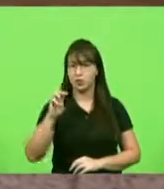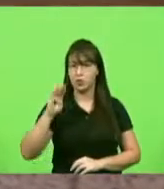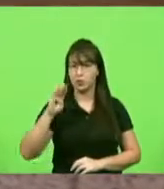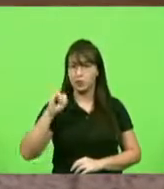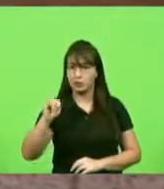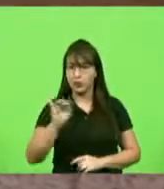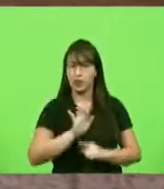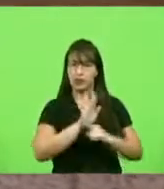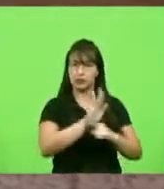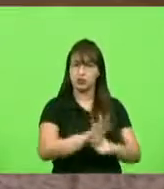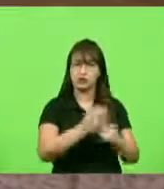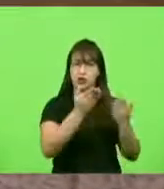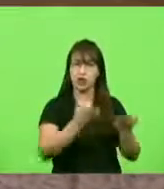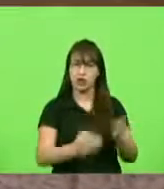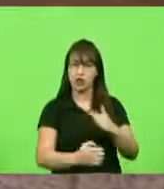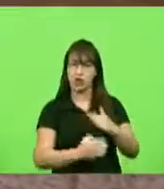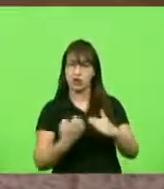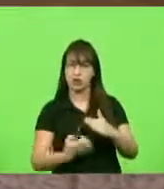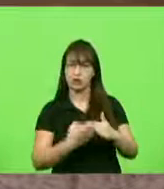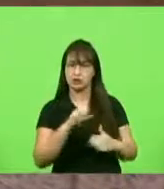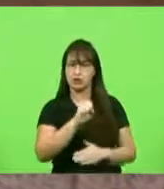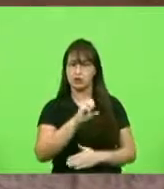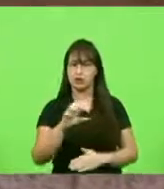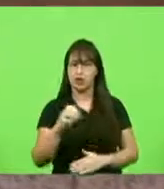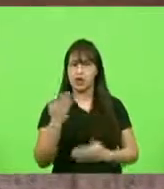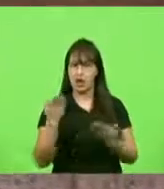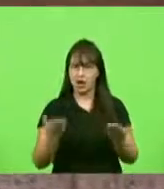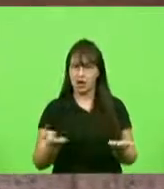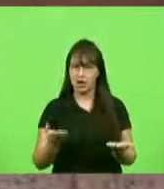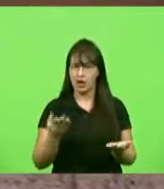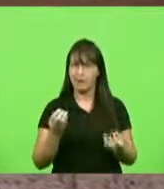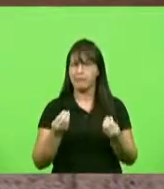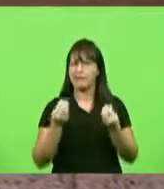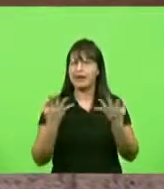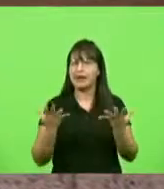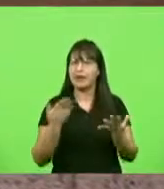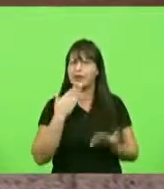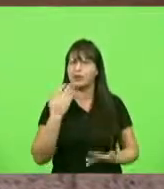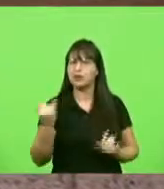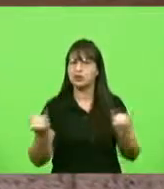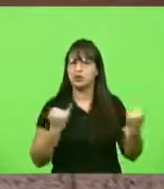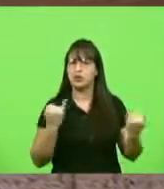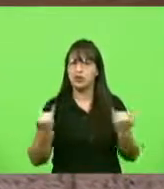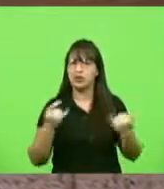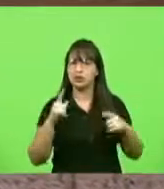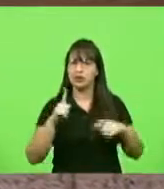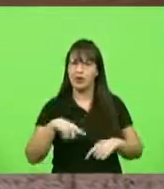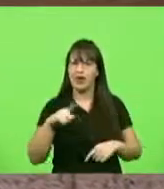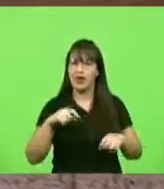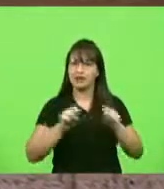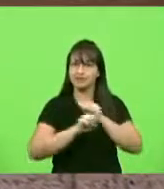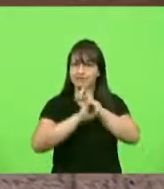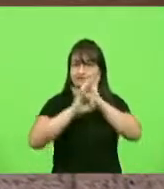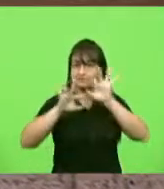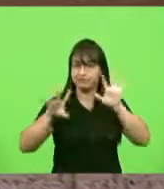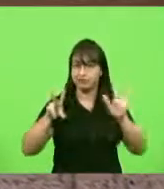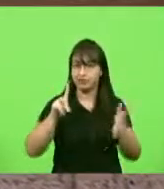Santa Catarina. Esse pedido de informação ele vem para esclarecer alguns fatos. Primeiro,